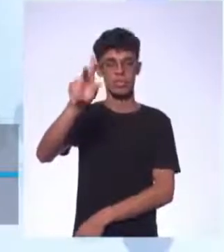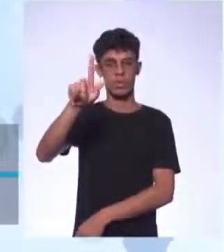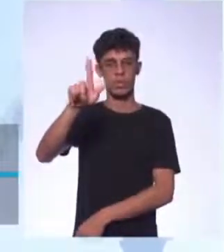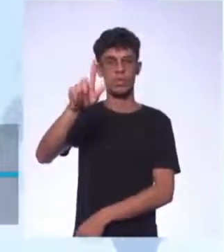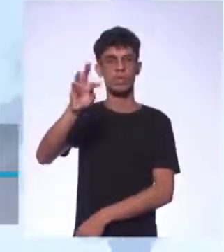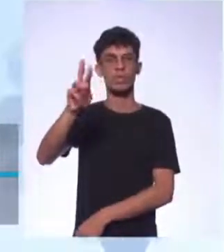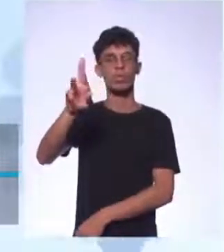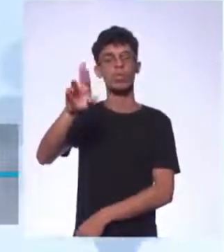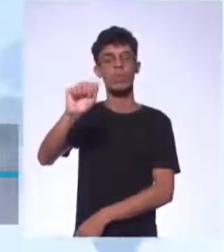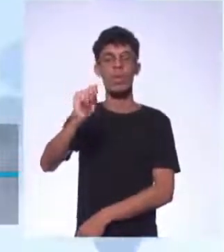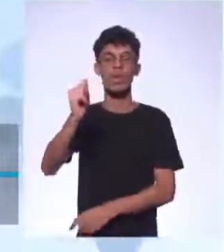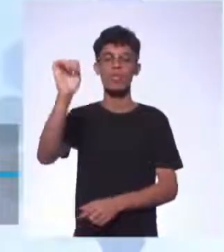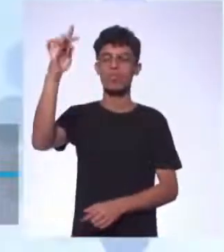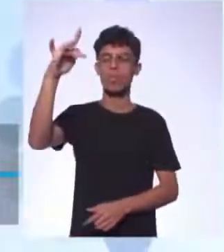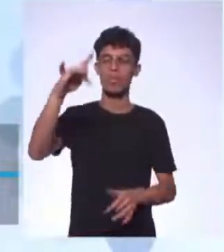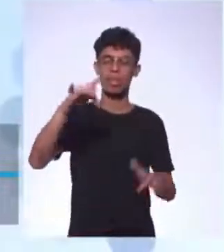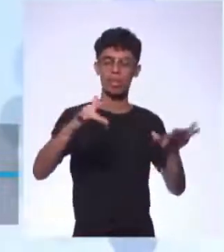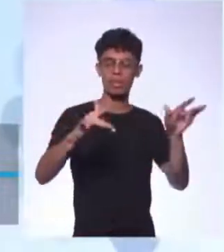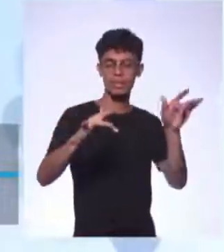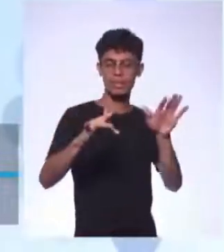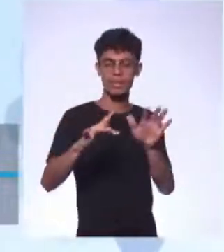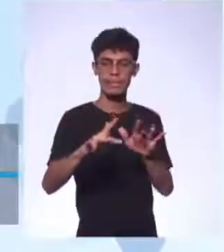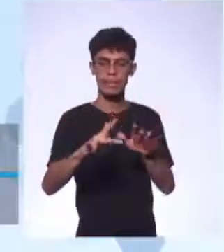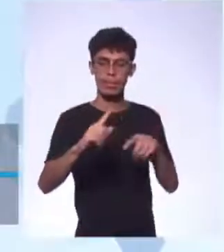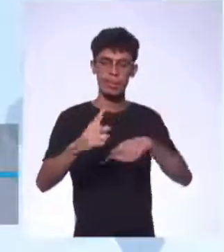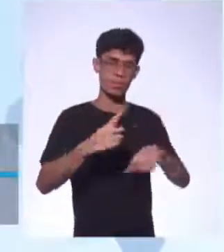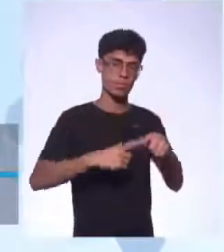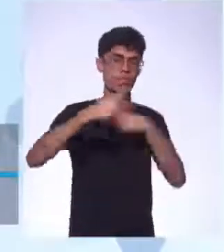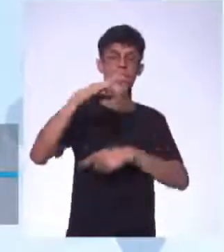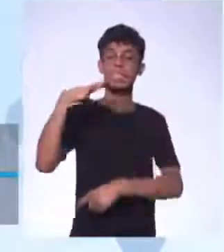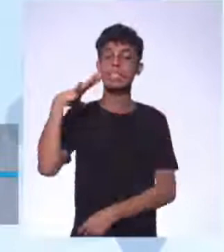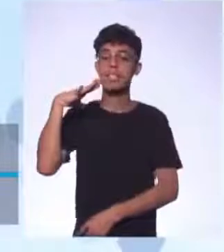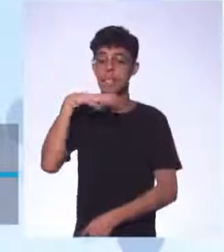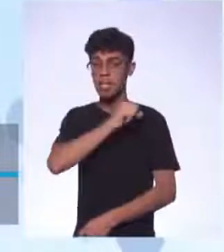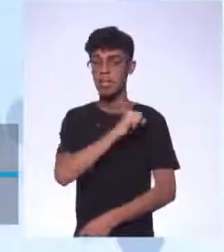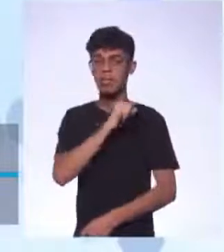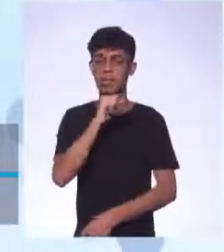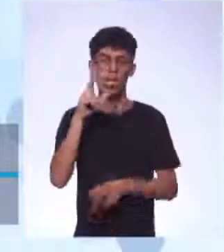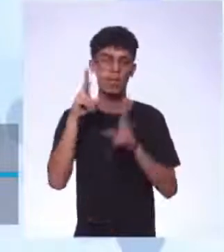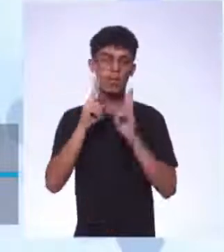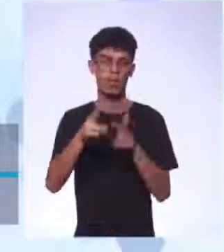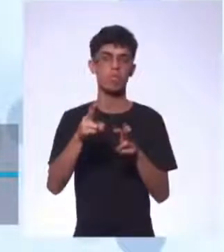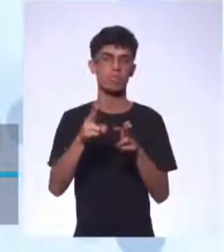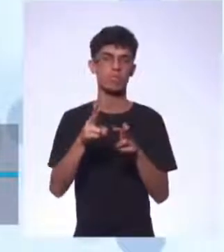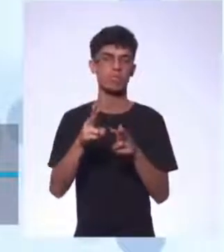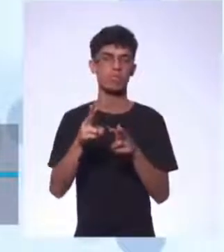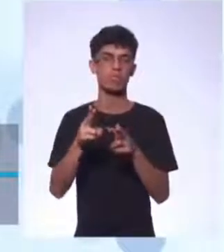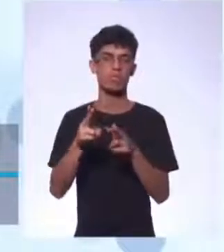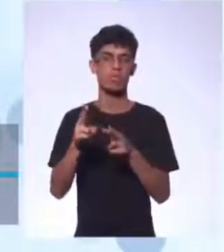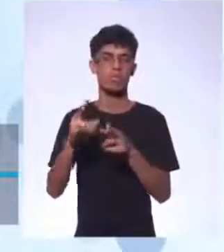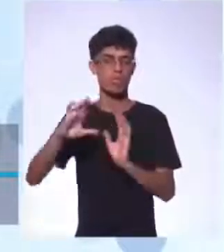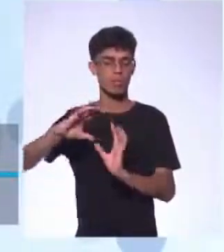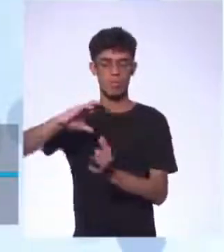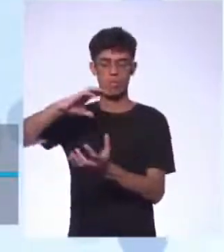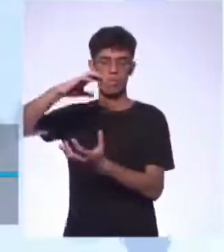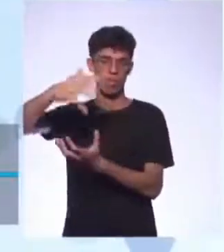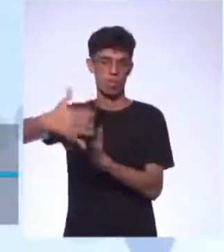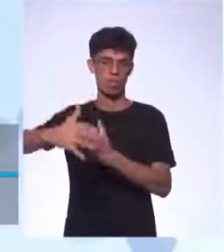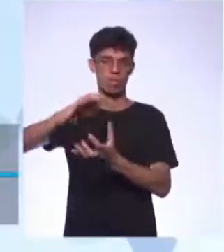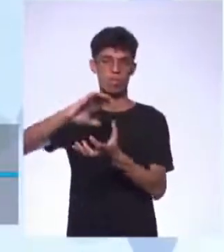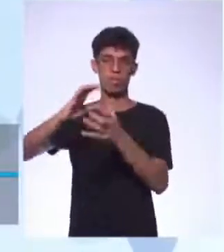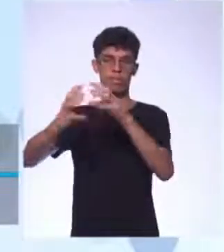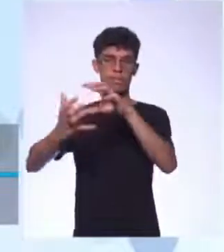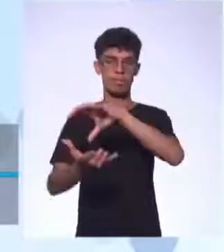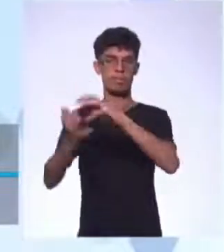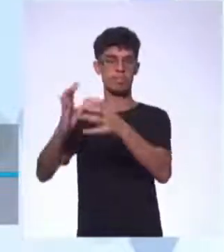ambiente constante e ela vai se desenvolvendo mais rapidamente. Mesma coisa funciona a nossa atmosfera, certo?